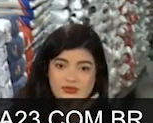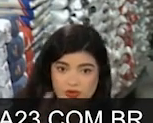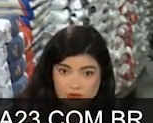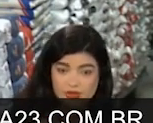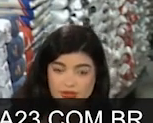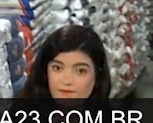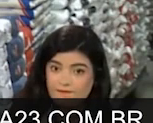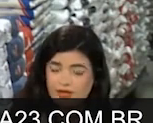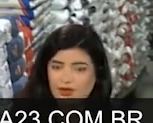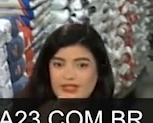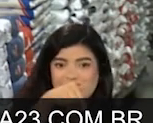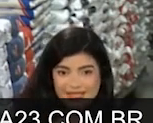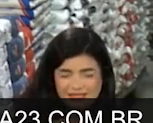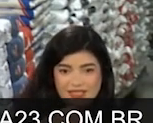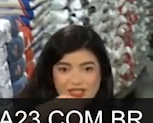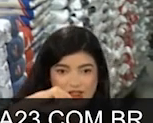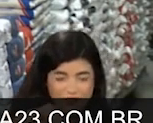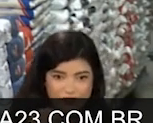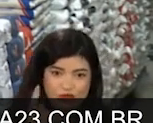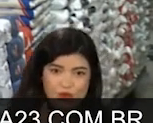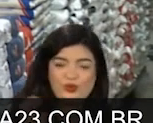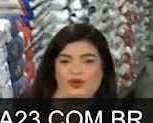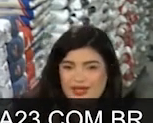um valor de